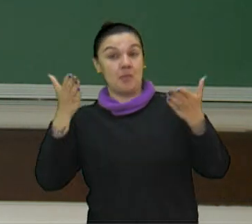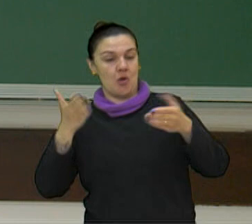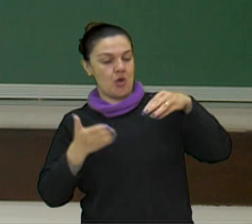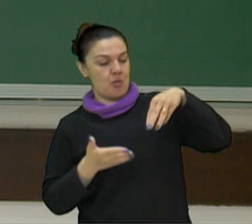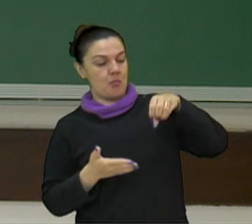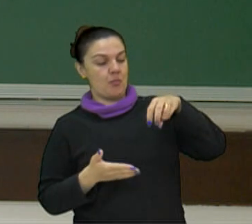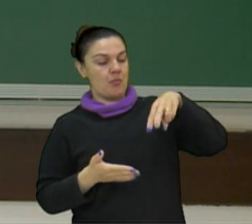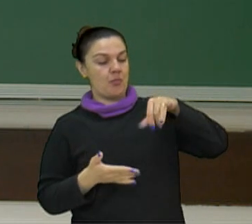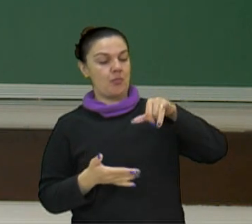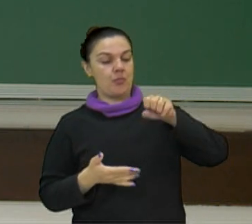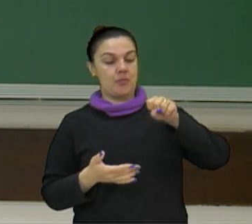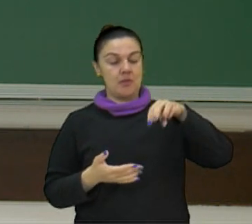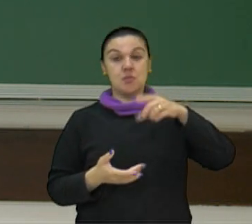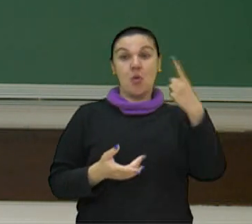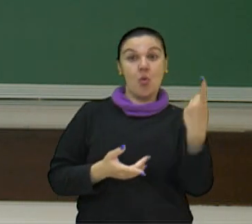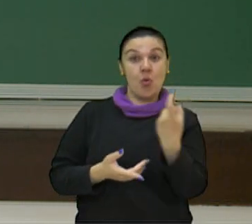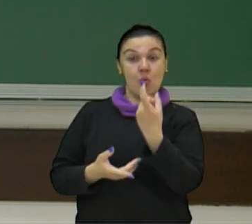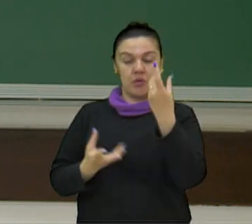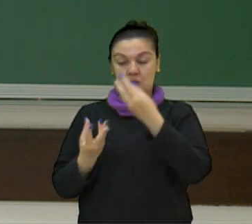substância.